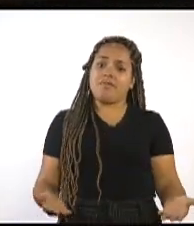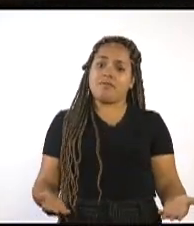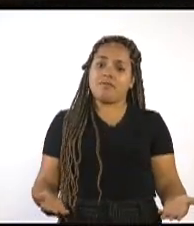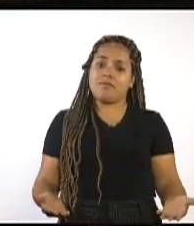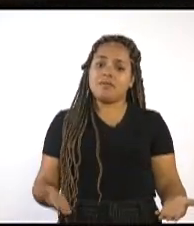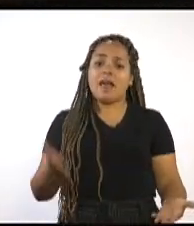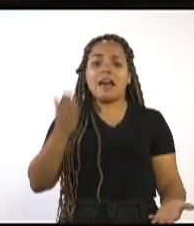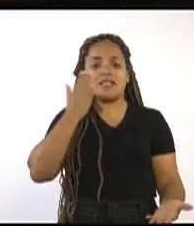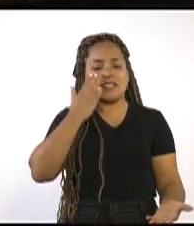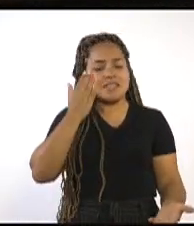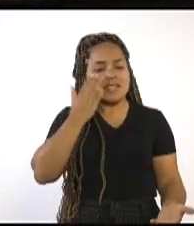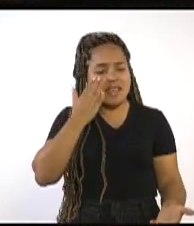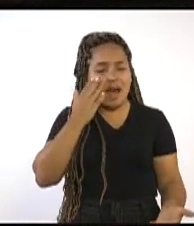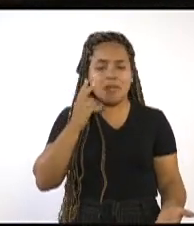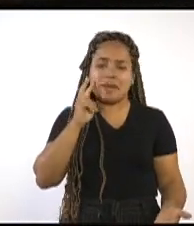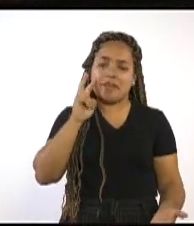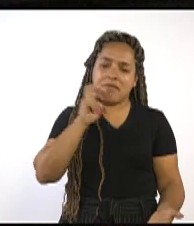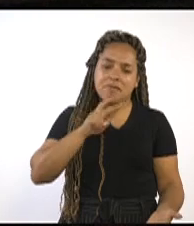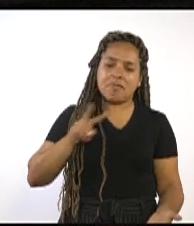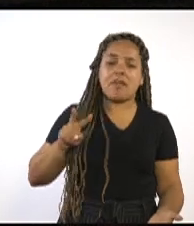isso é fácil de dizer.